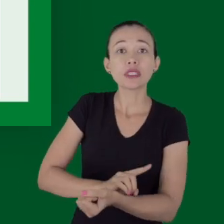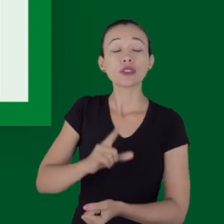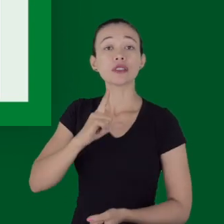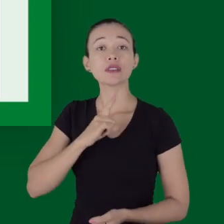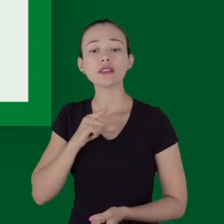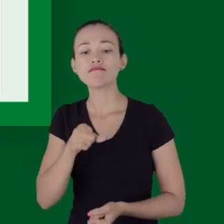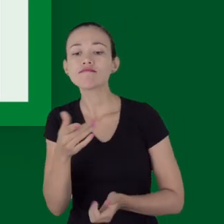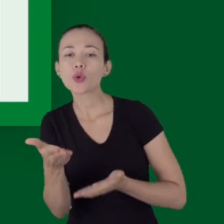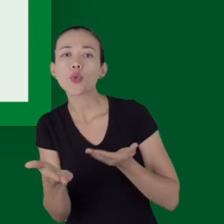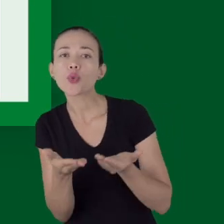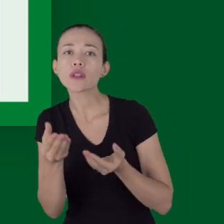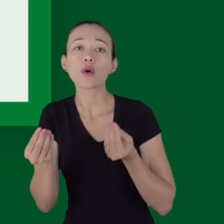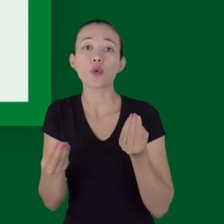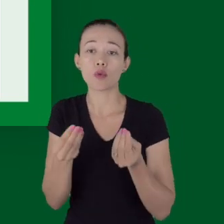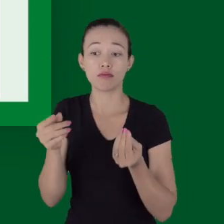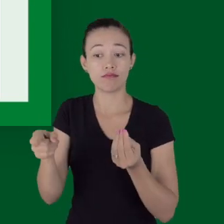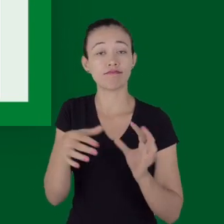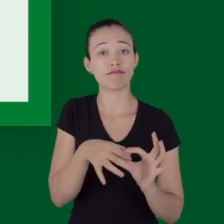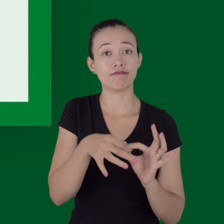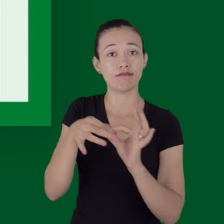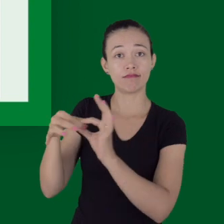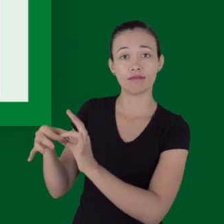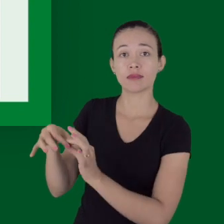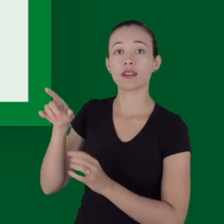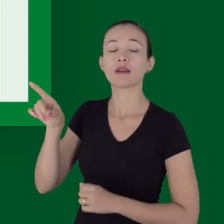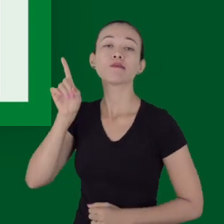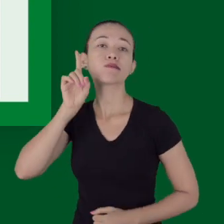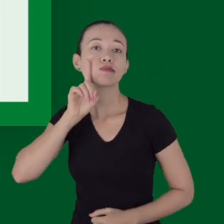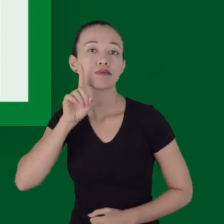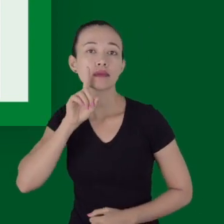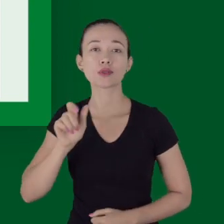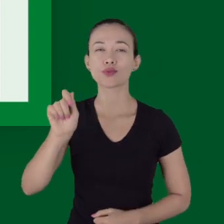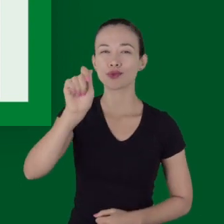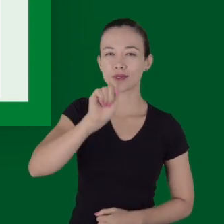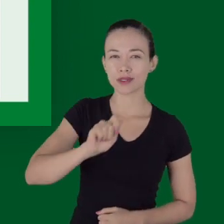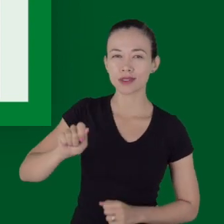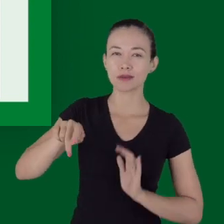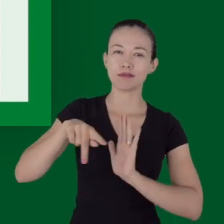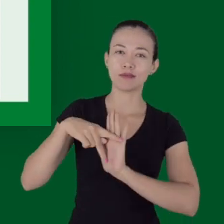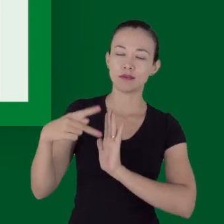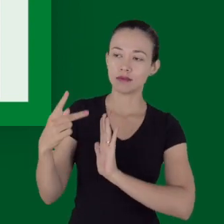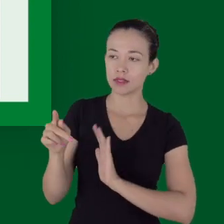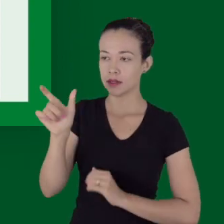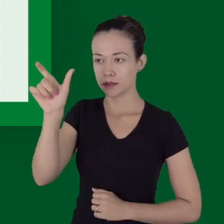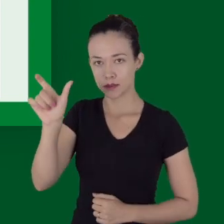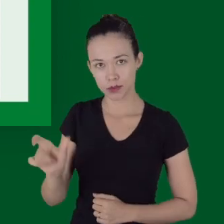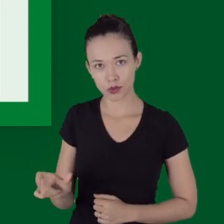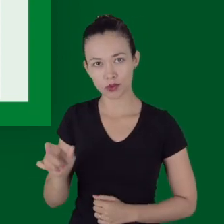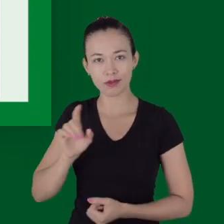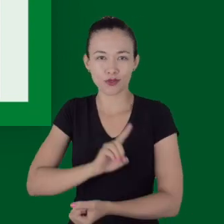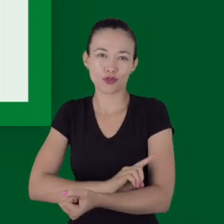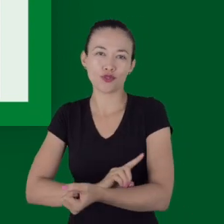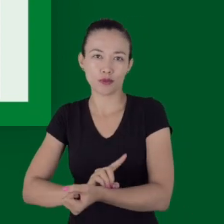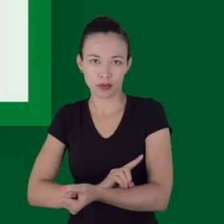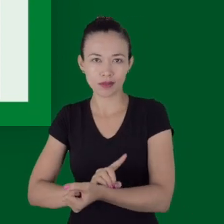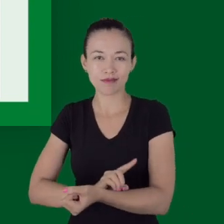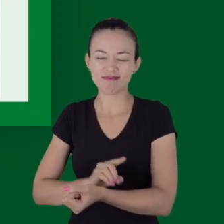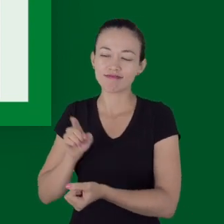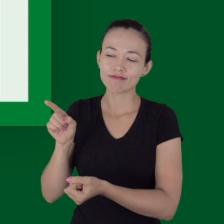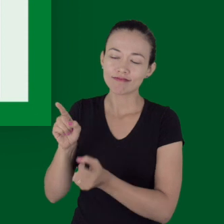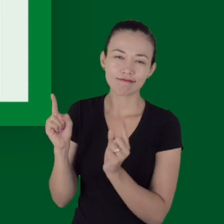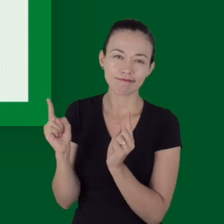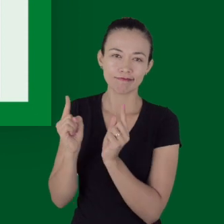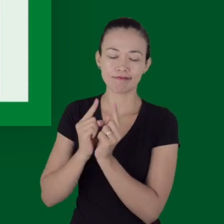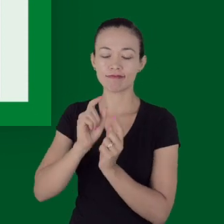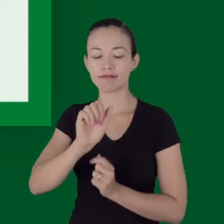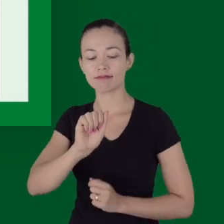objetivo formalizar e nortear as ações relacionadas ao cuidado da criança com diabetes no ambiente escolar